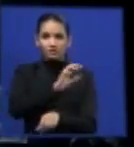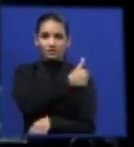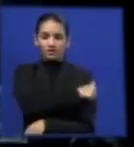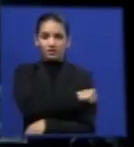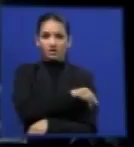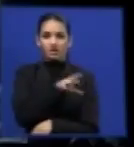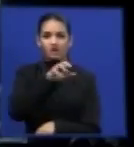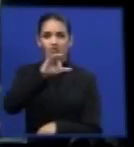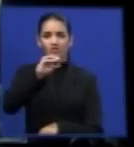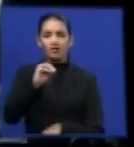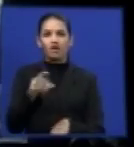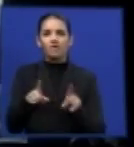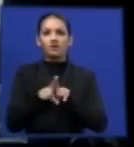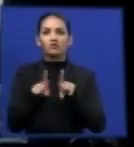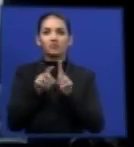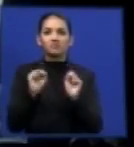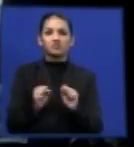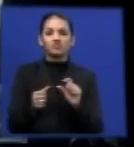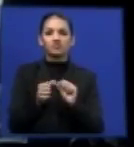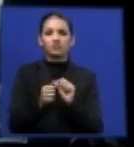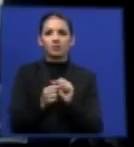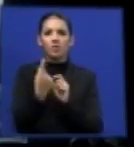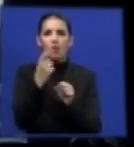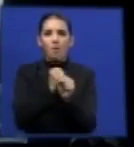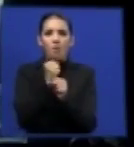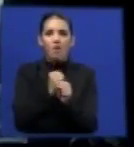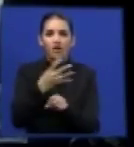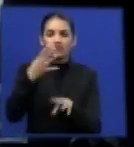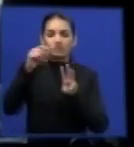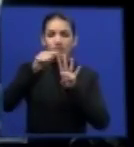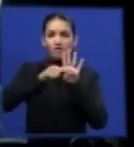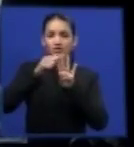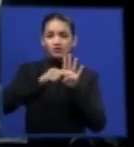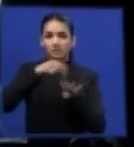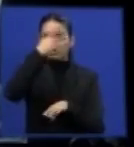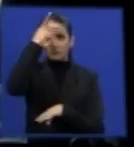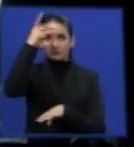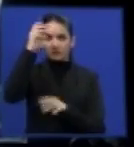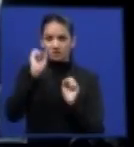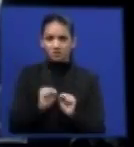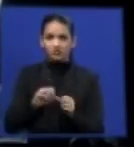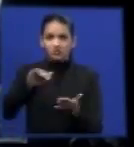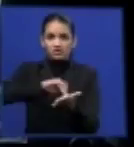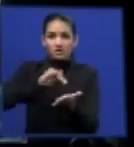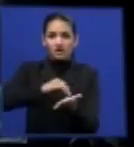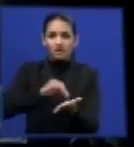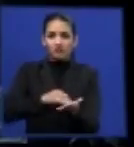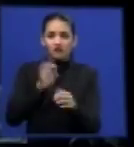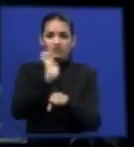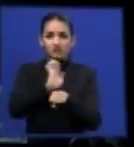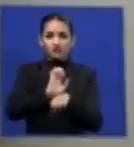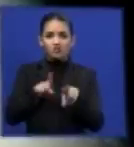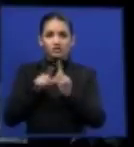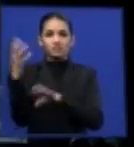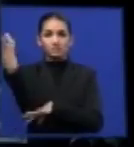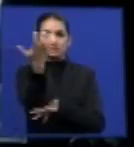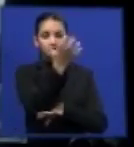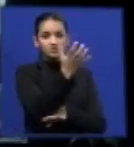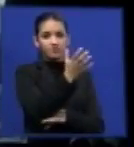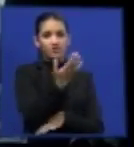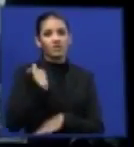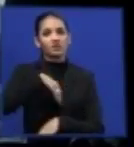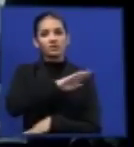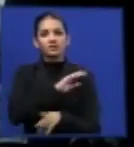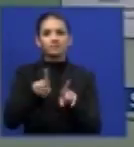de exercer um ano e qu meses o cargo de Secretário Estadual eh de Meio Ambiente nós tentamos